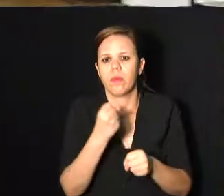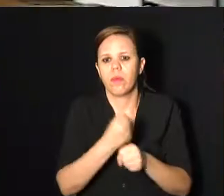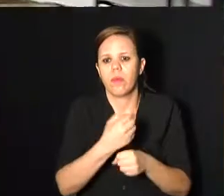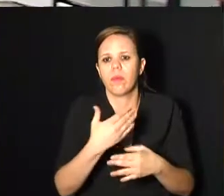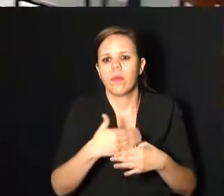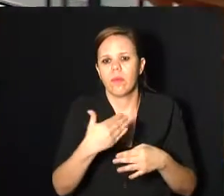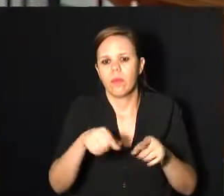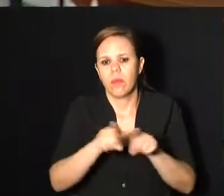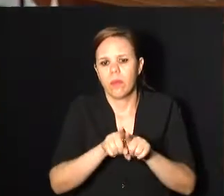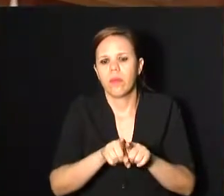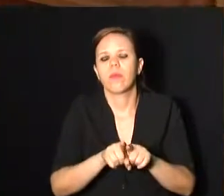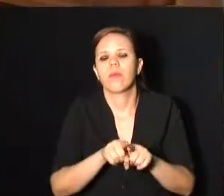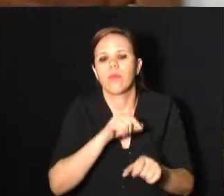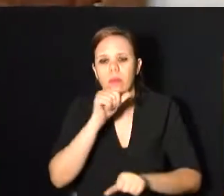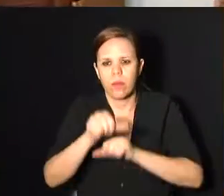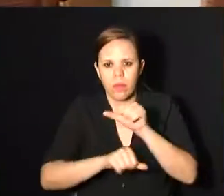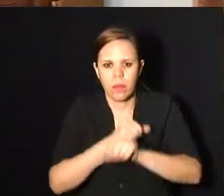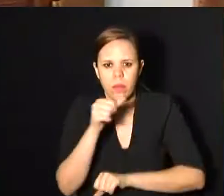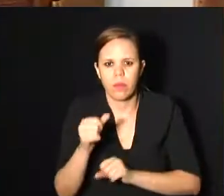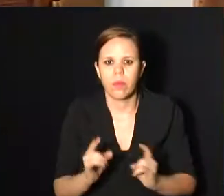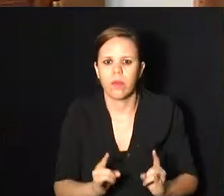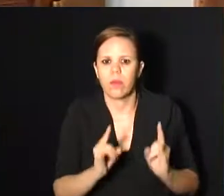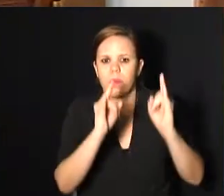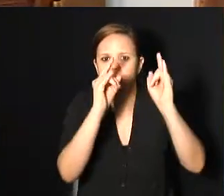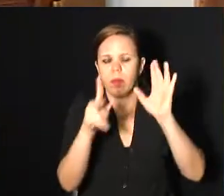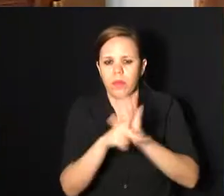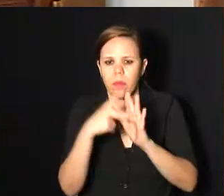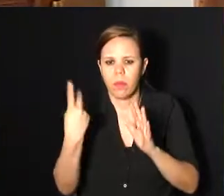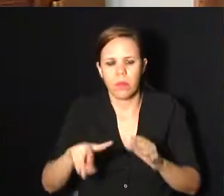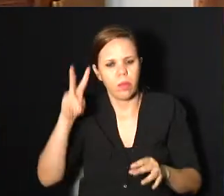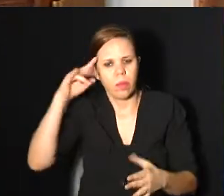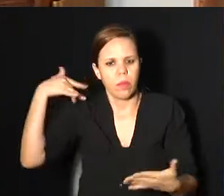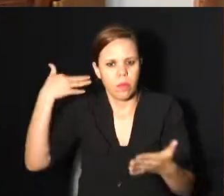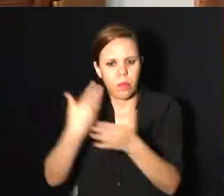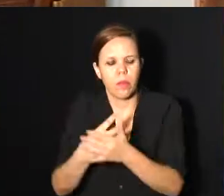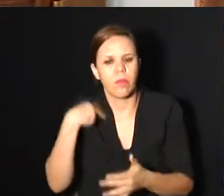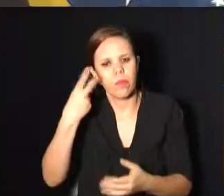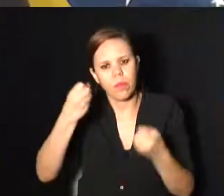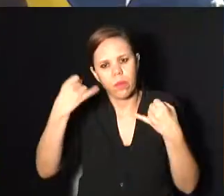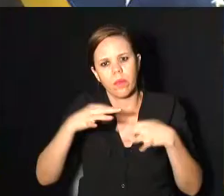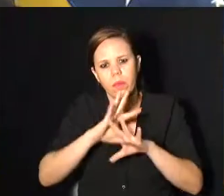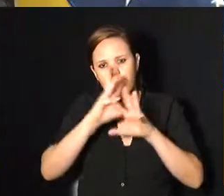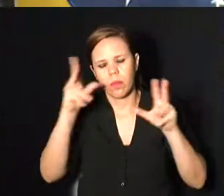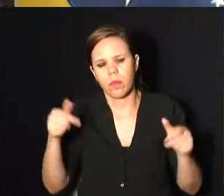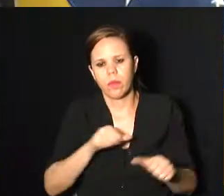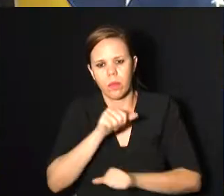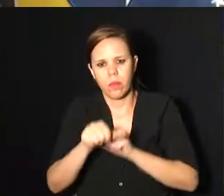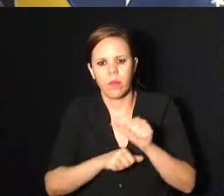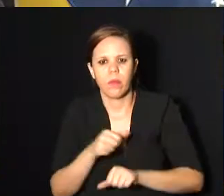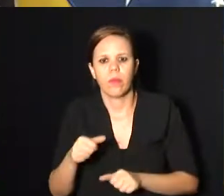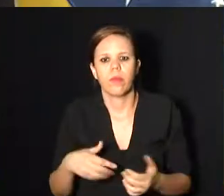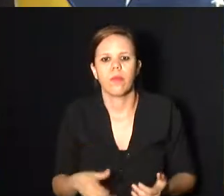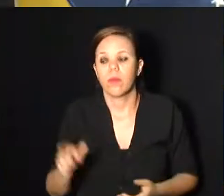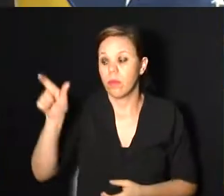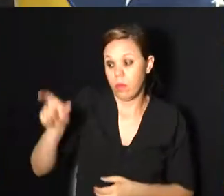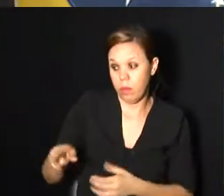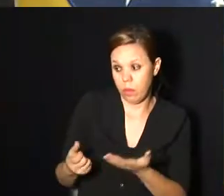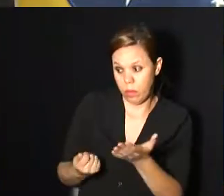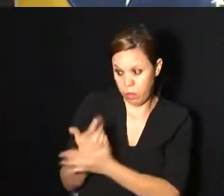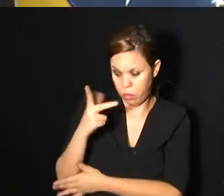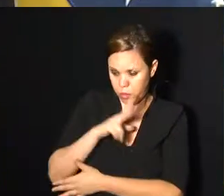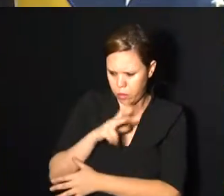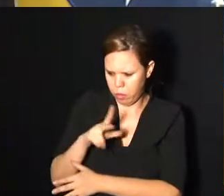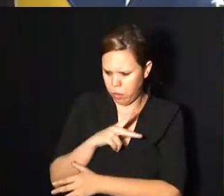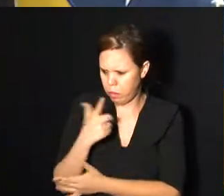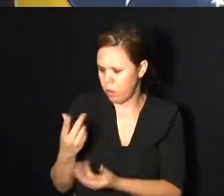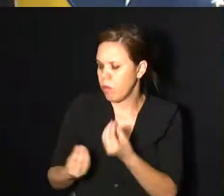efetiva recuperação do bem tombado. O parlamentar justifica toda essa mudança. Porque aquele adquirente, ele não tem braço,